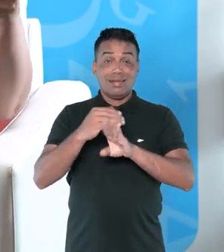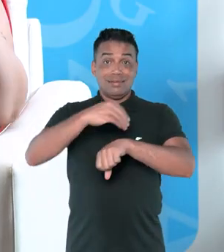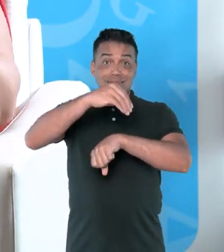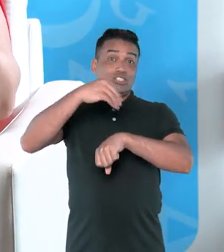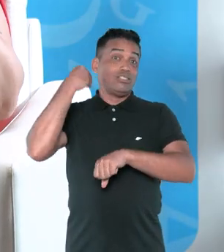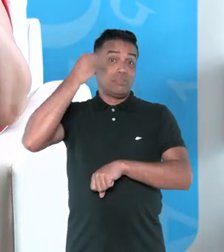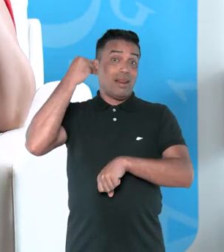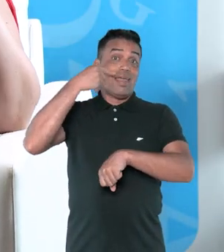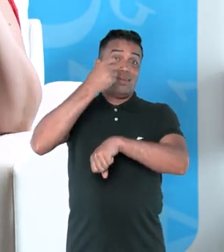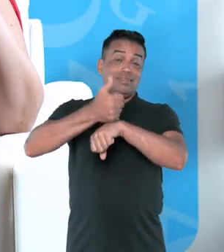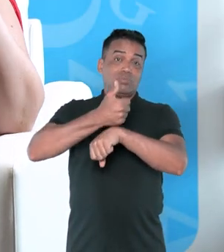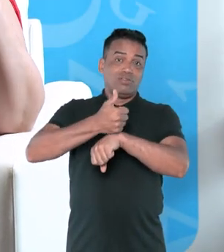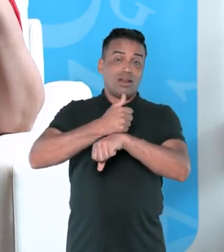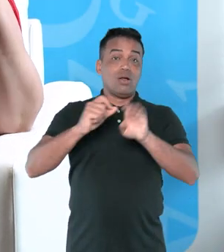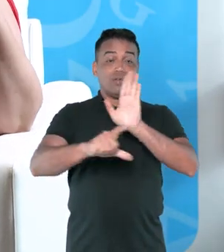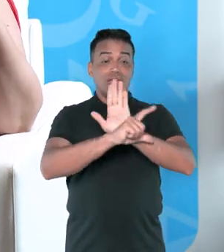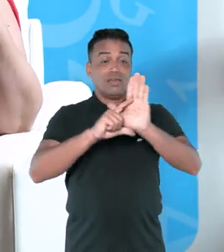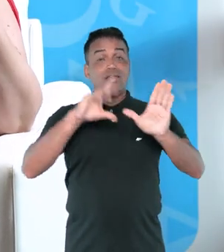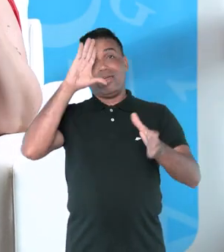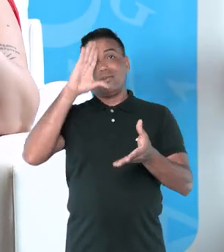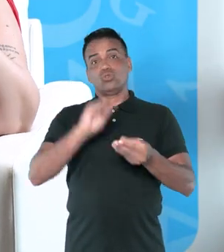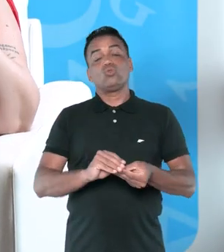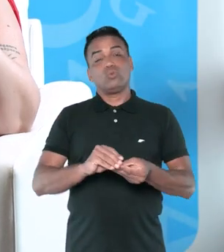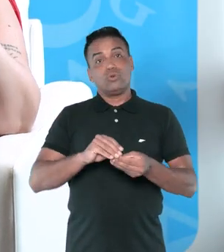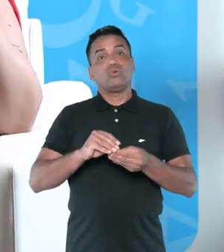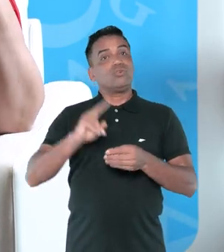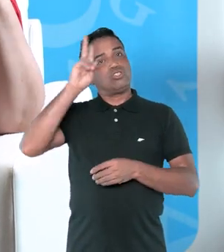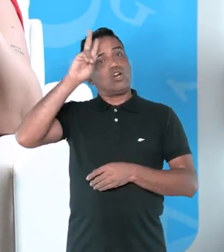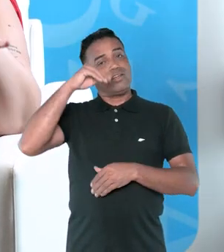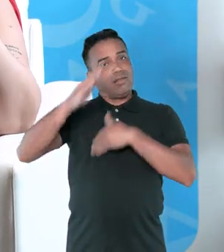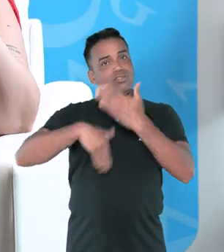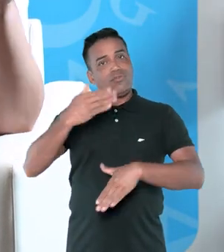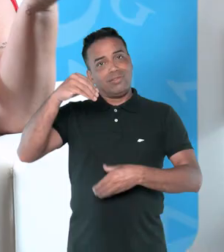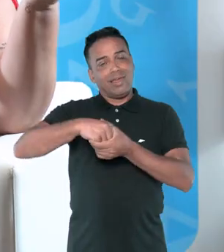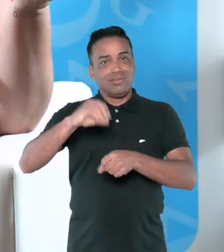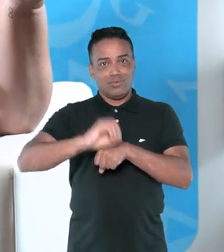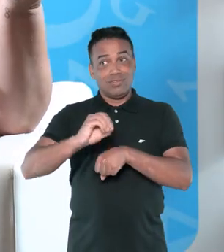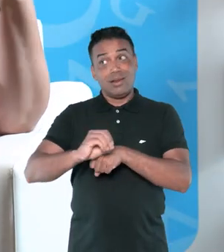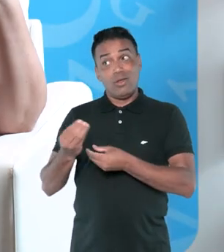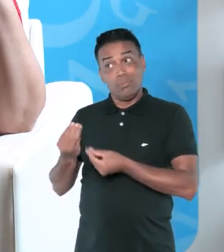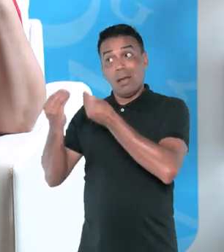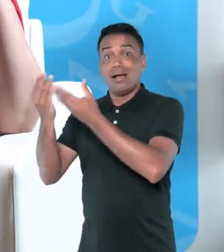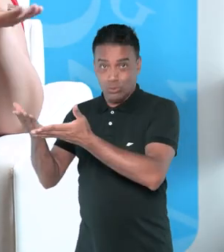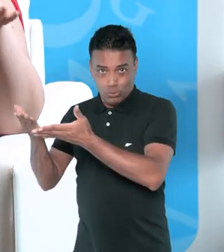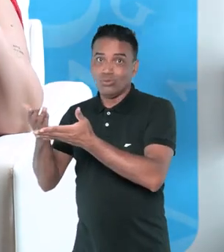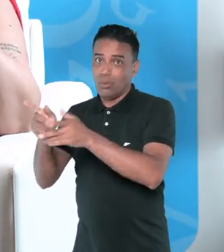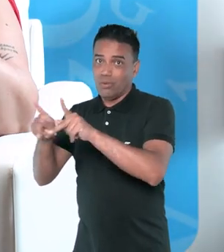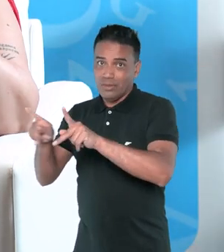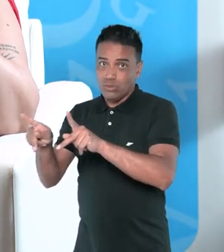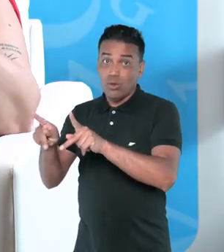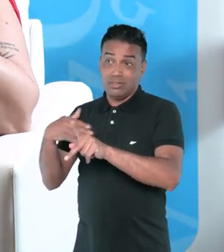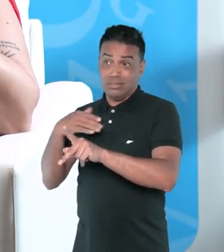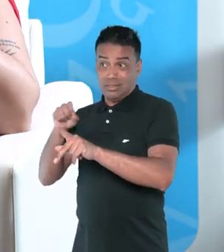e metade, no máximo, um parágrafo, um resumo de uma história que você quer desenvolver na oficina. Eu mando por fax para ele, que ele está no México. Se ele gostar,